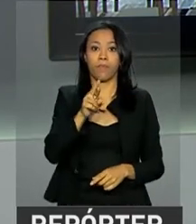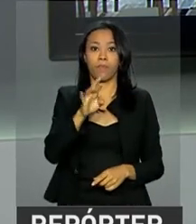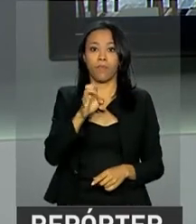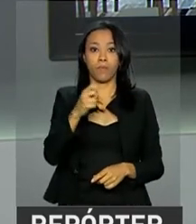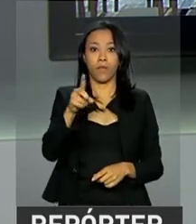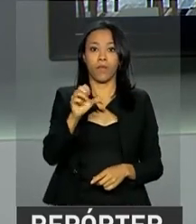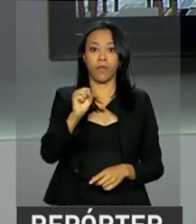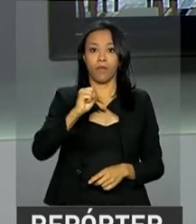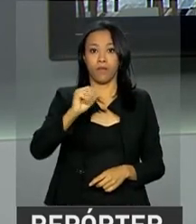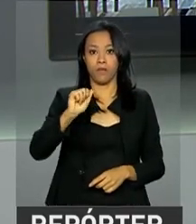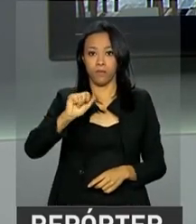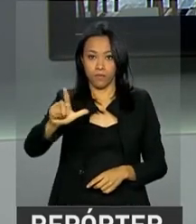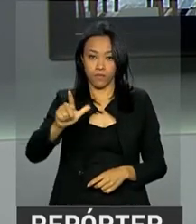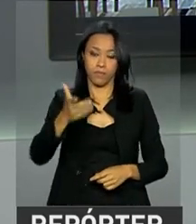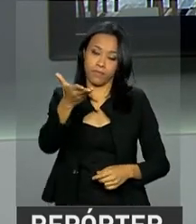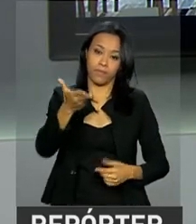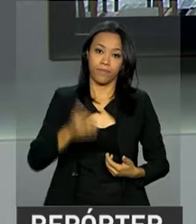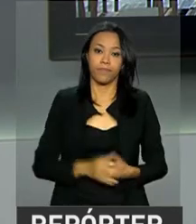com você.